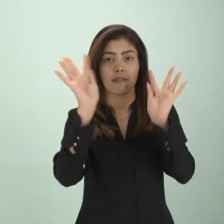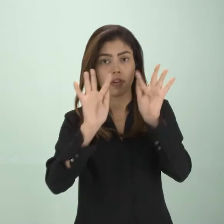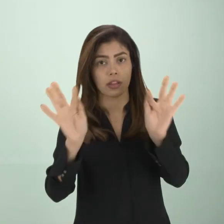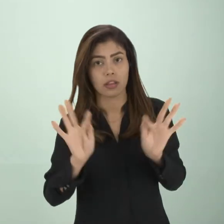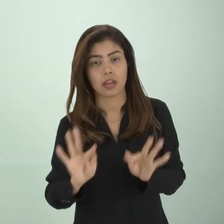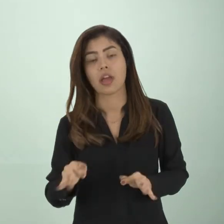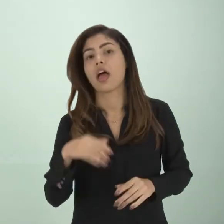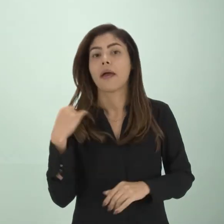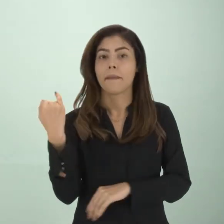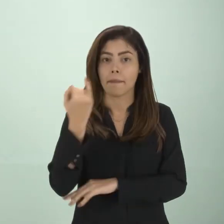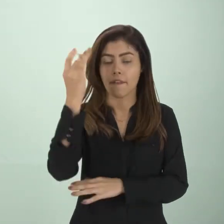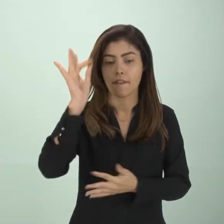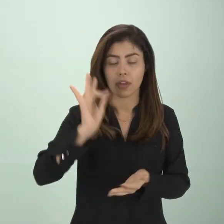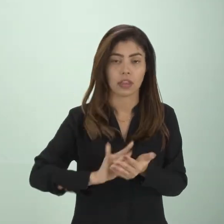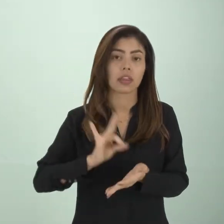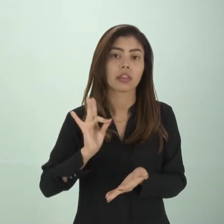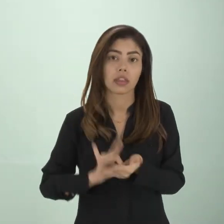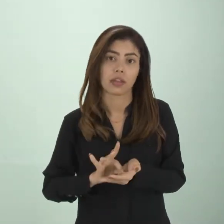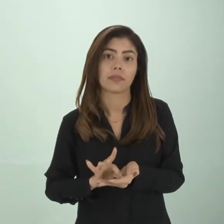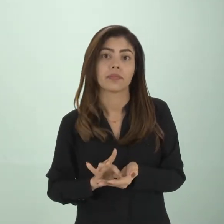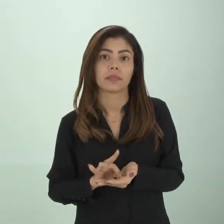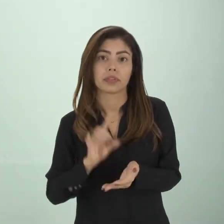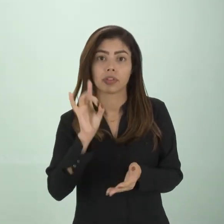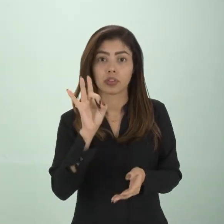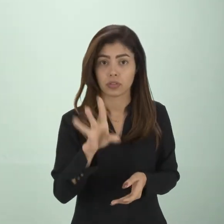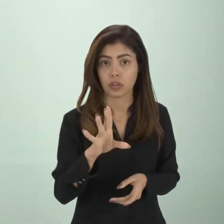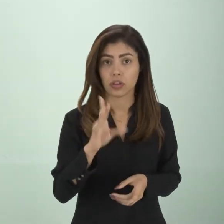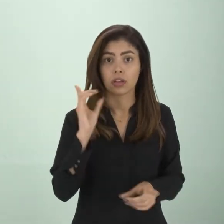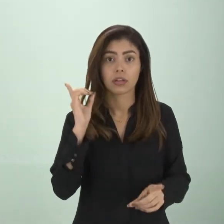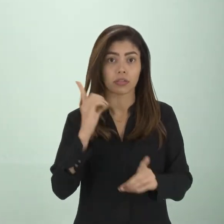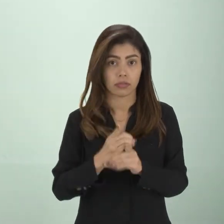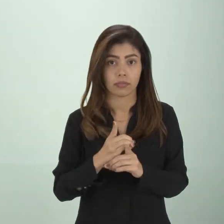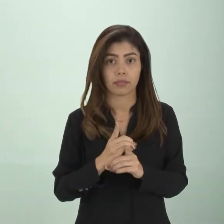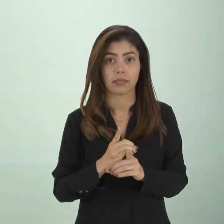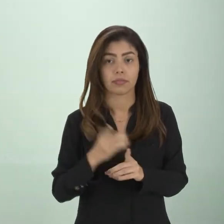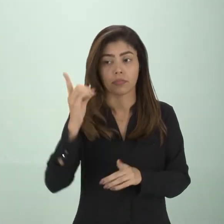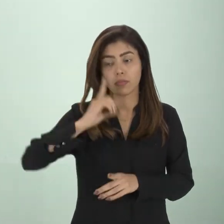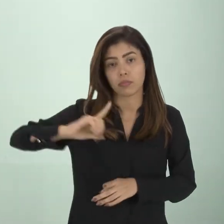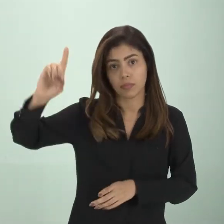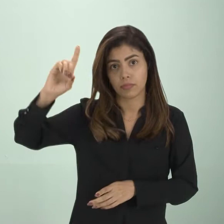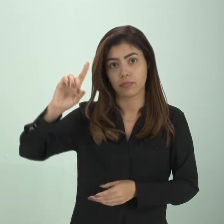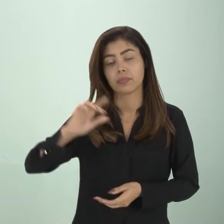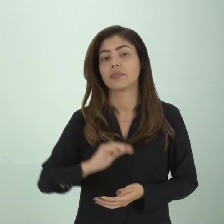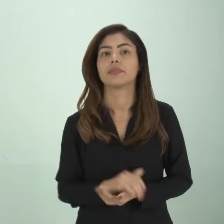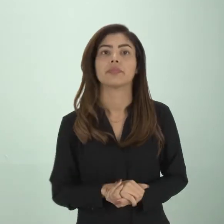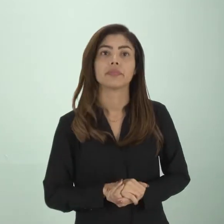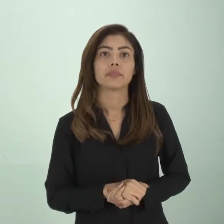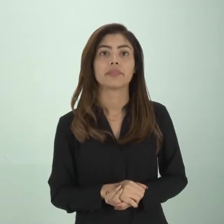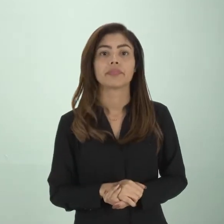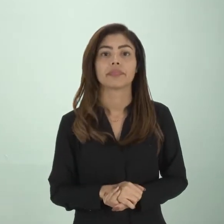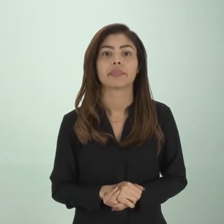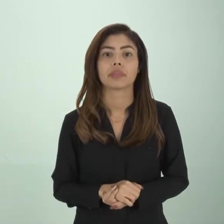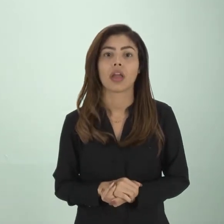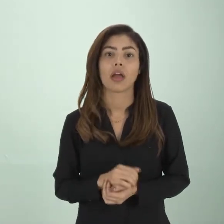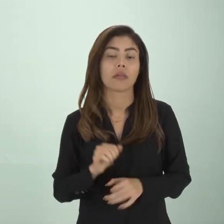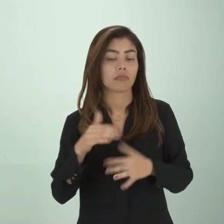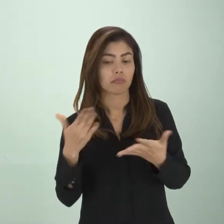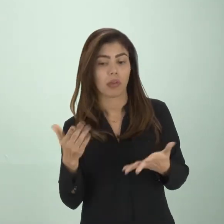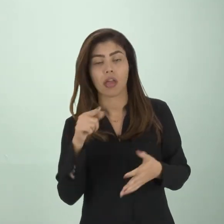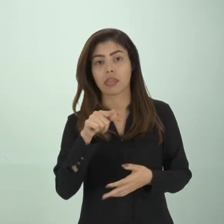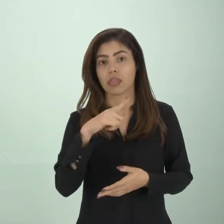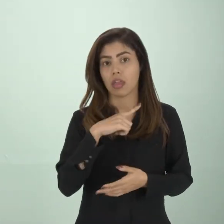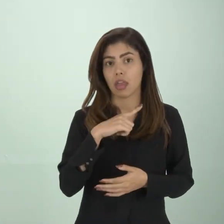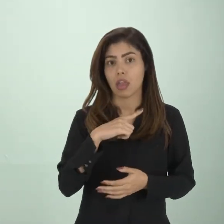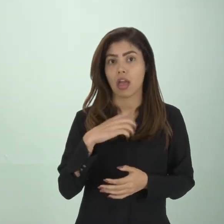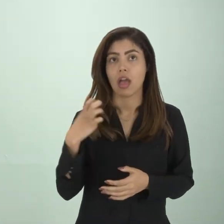felicidade plena e verdadeira, ela encontra-se com Deus. Então, ocorre que a